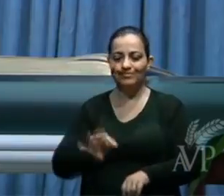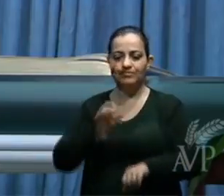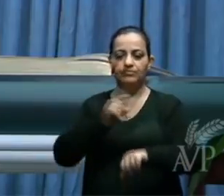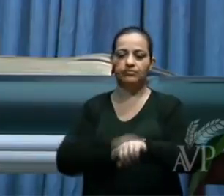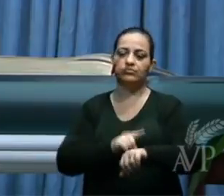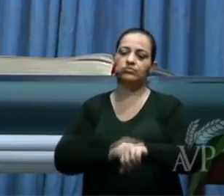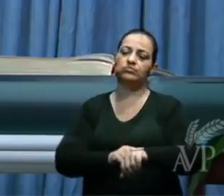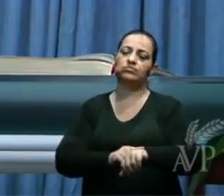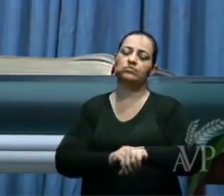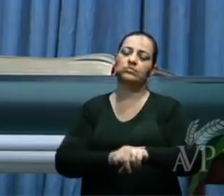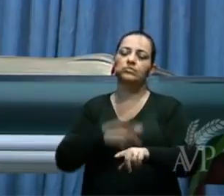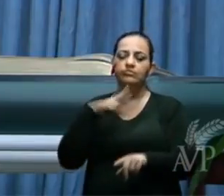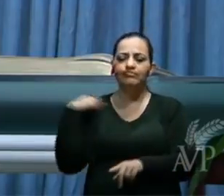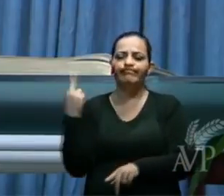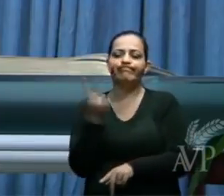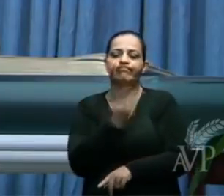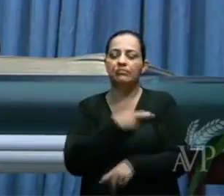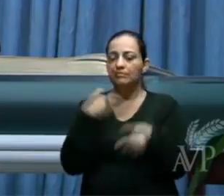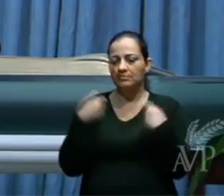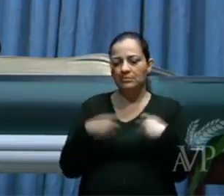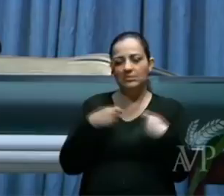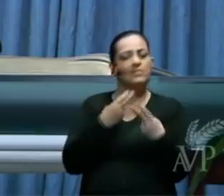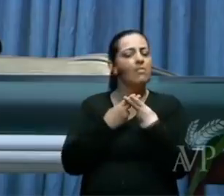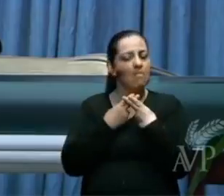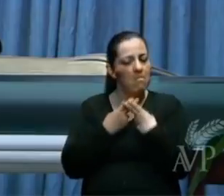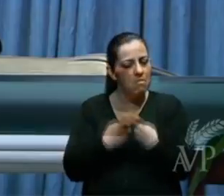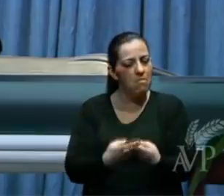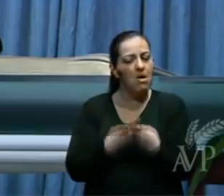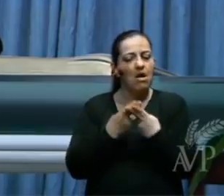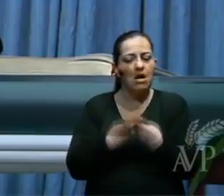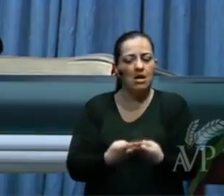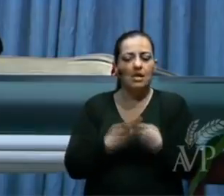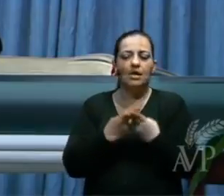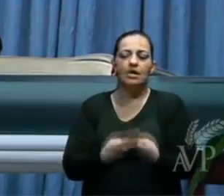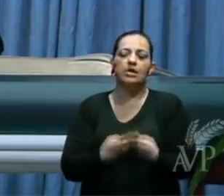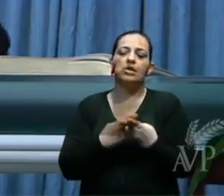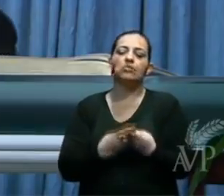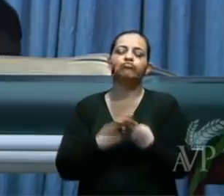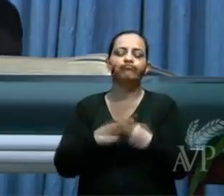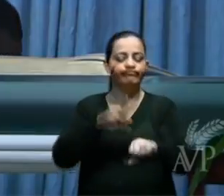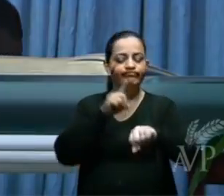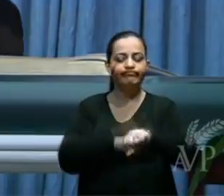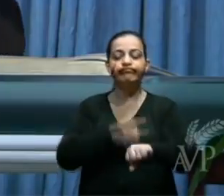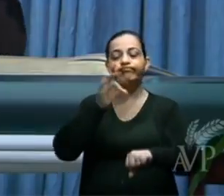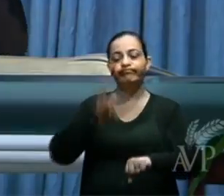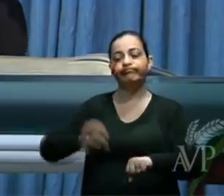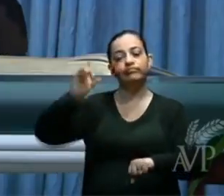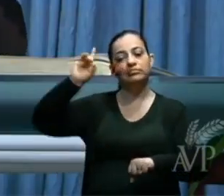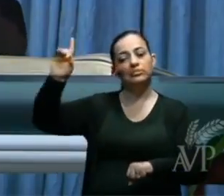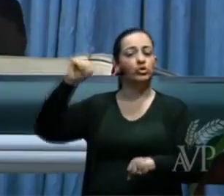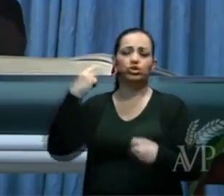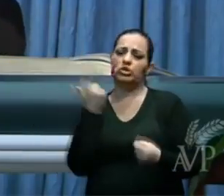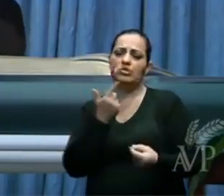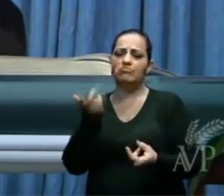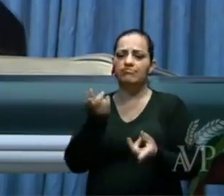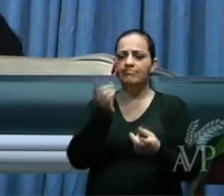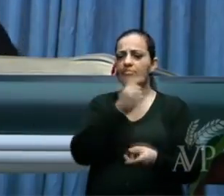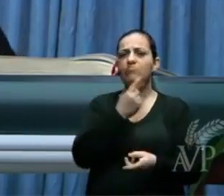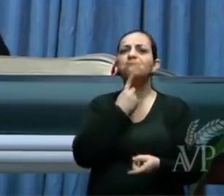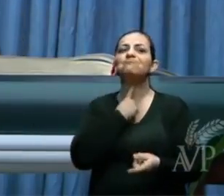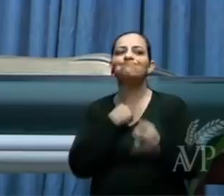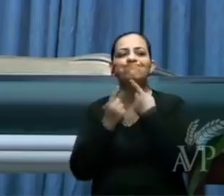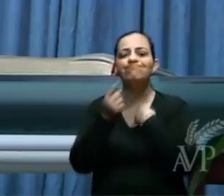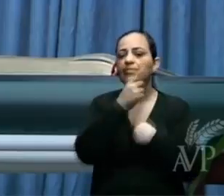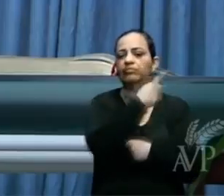e nós devamos ter paciência para estar do tempo de deus não do tempo de a de b ou de